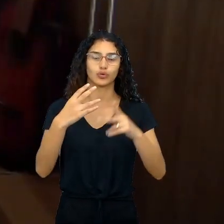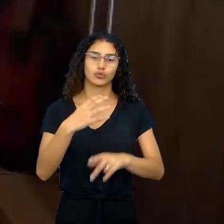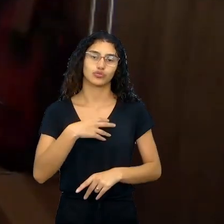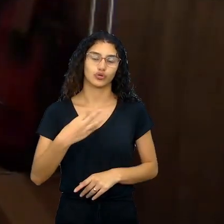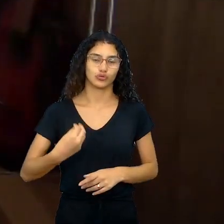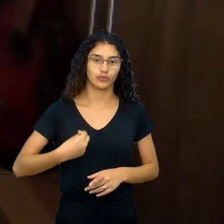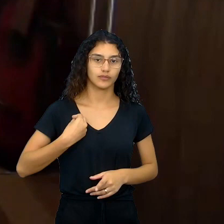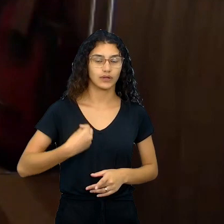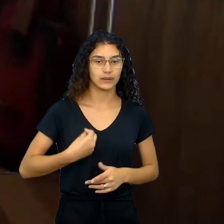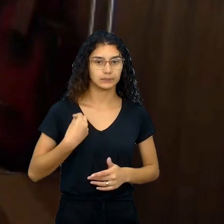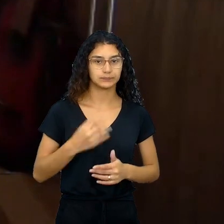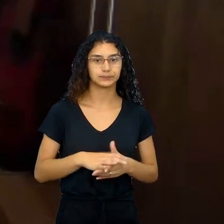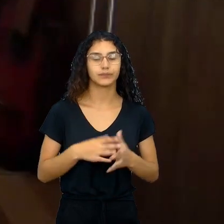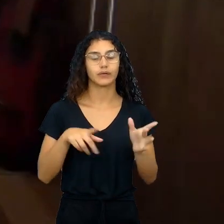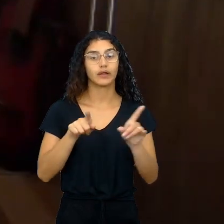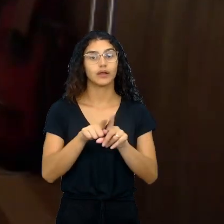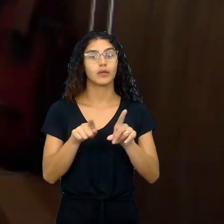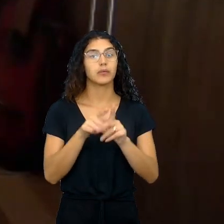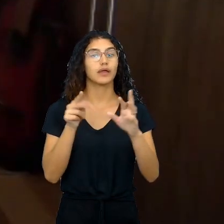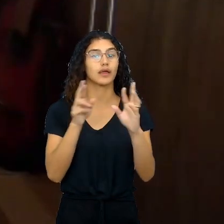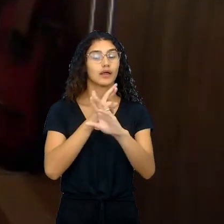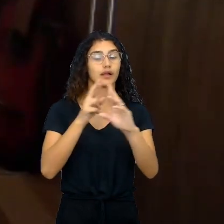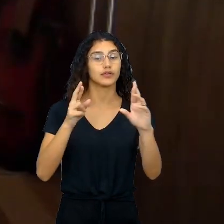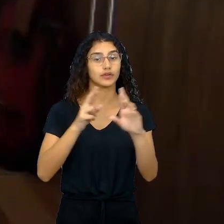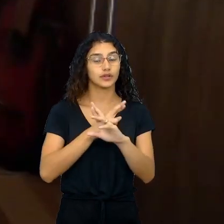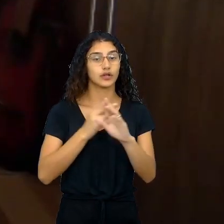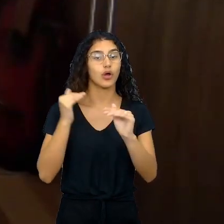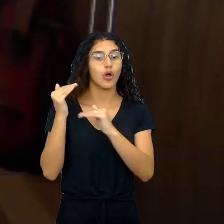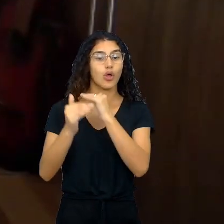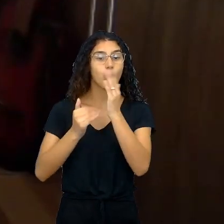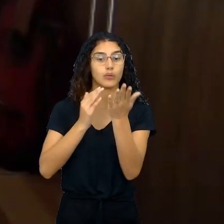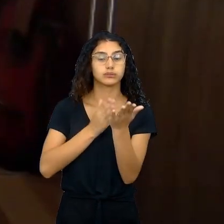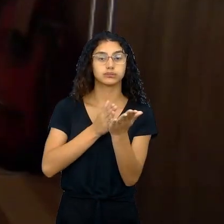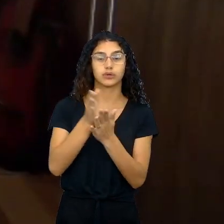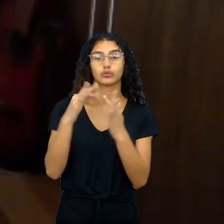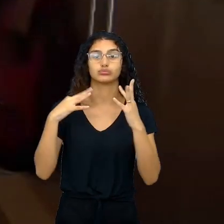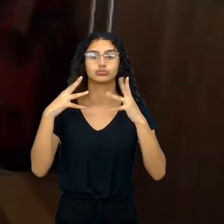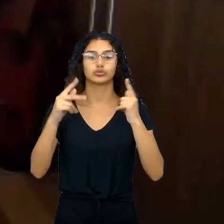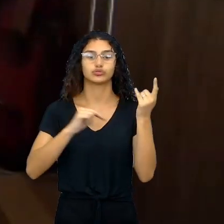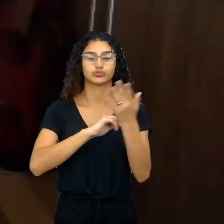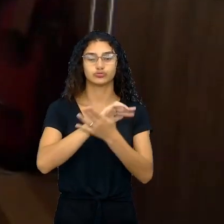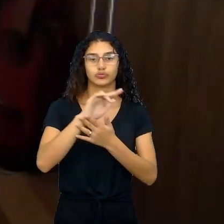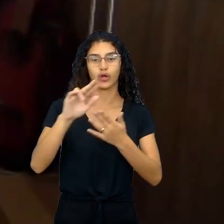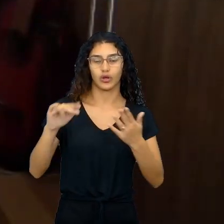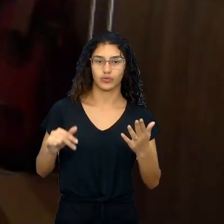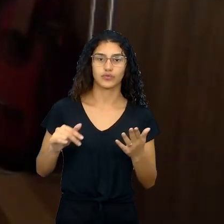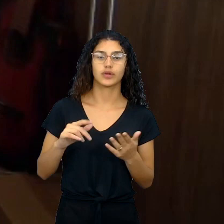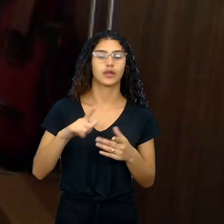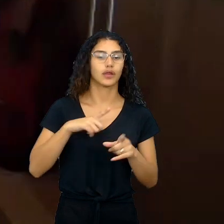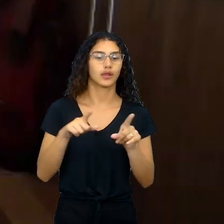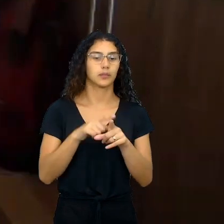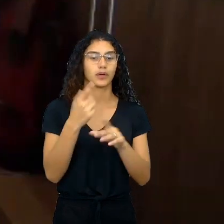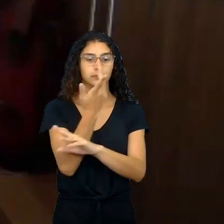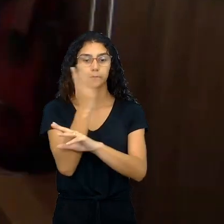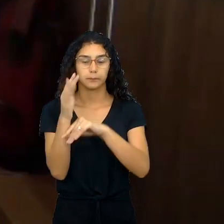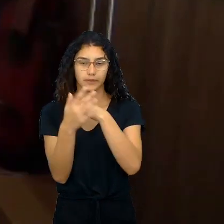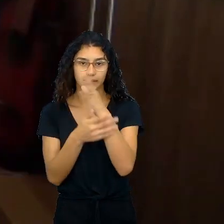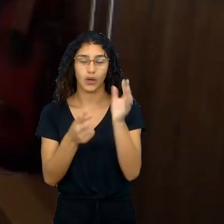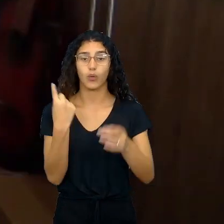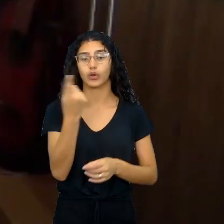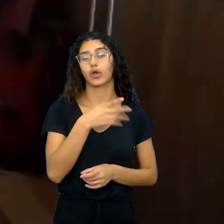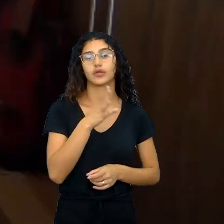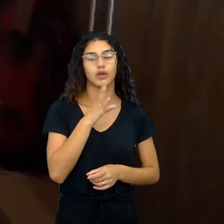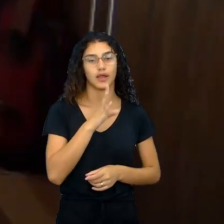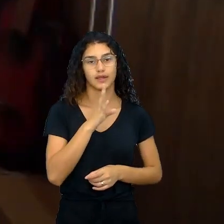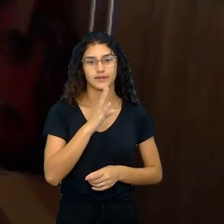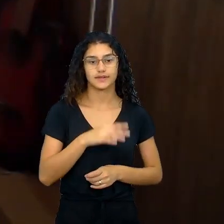vida, e ir associando ao longo dessa trajetória com todos os outros fatores ambientais que a gente conhece